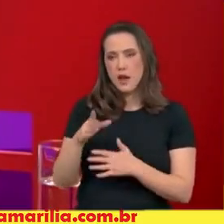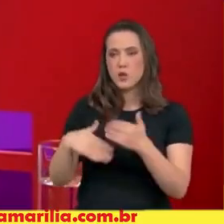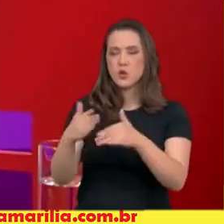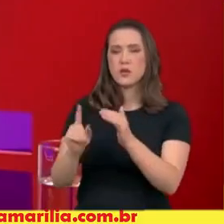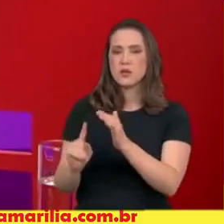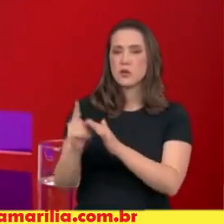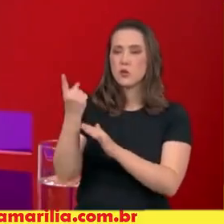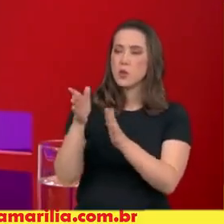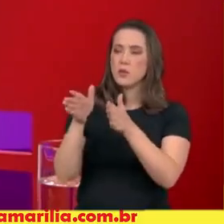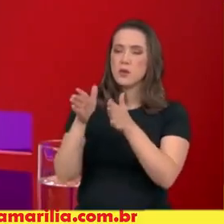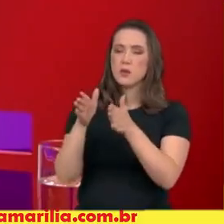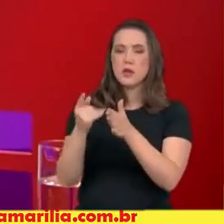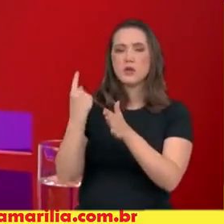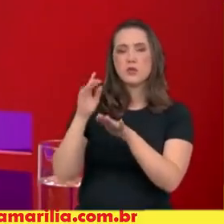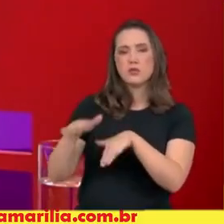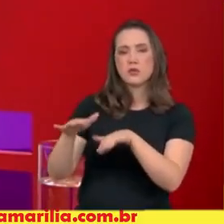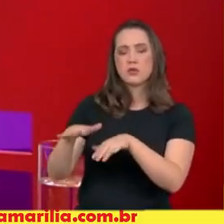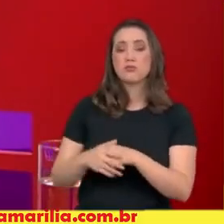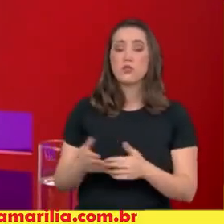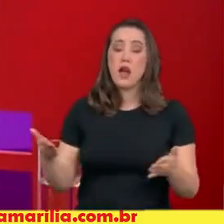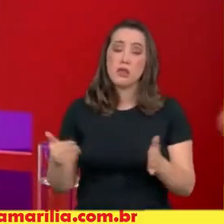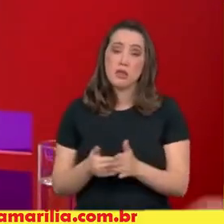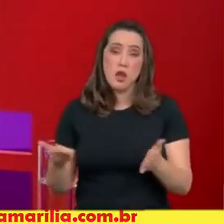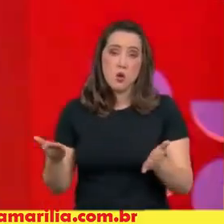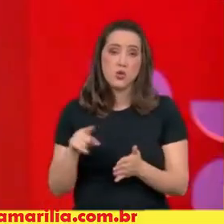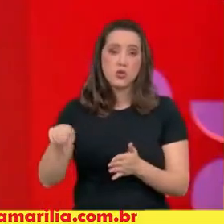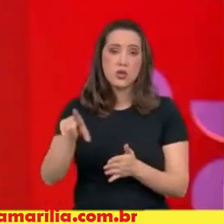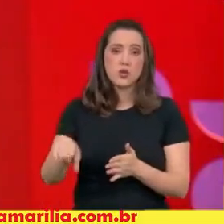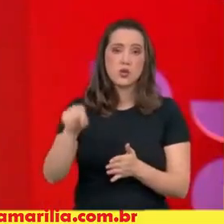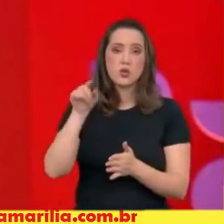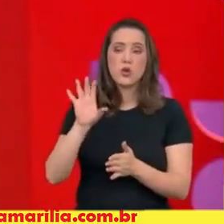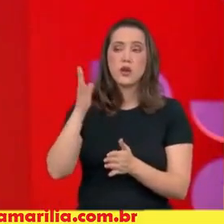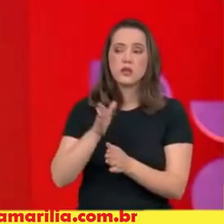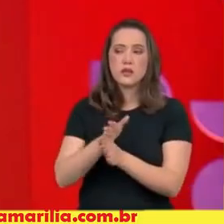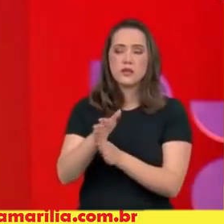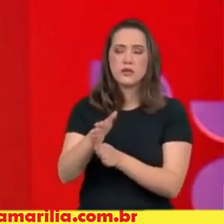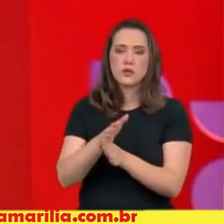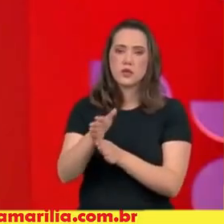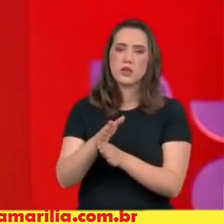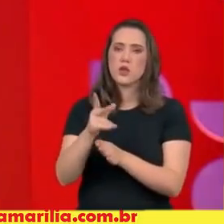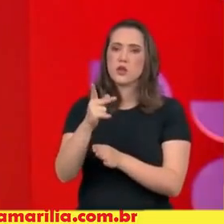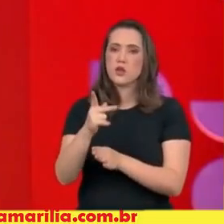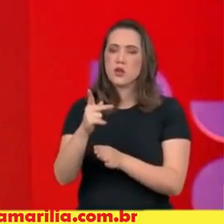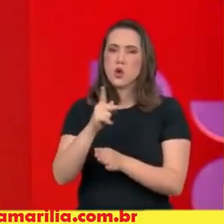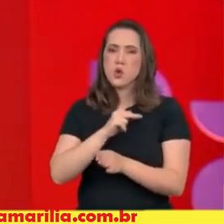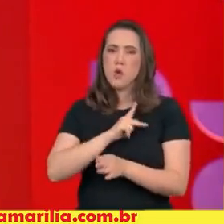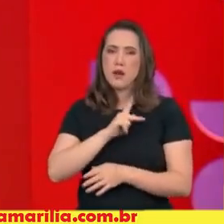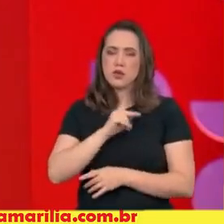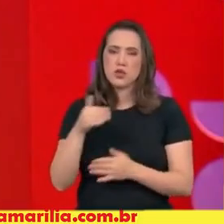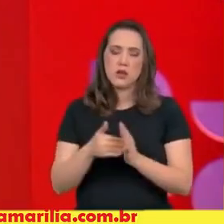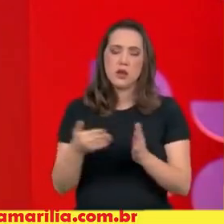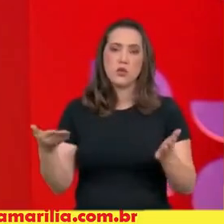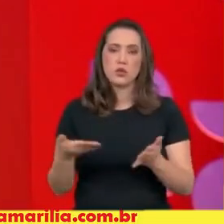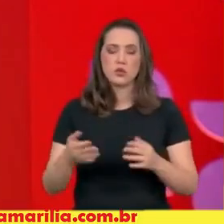no poder decidindo o que acontece na fronteira com a Palestina até hoje. Qual o papel da imprensa nessas tentativas de revolução,